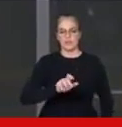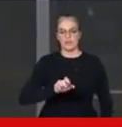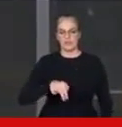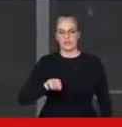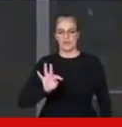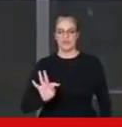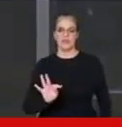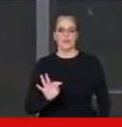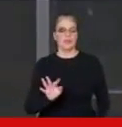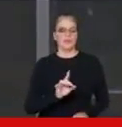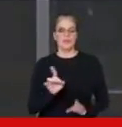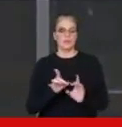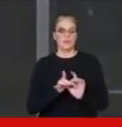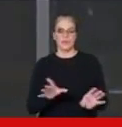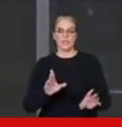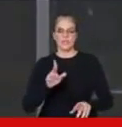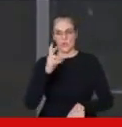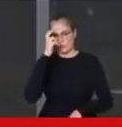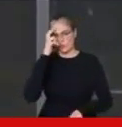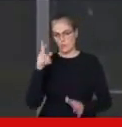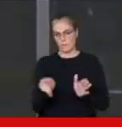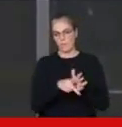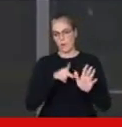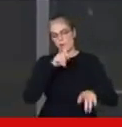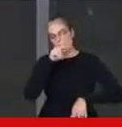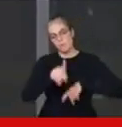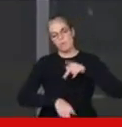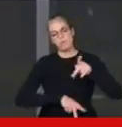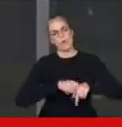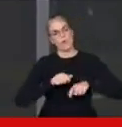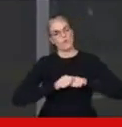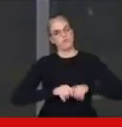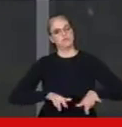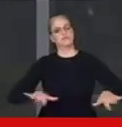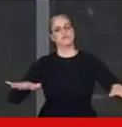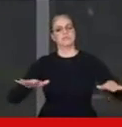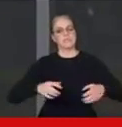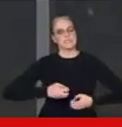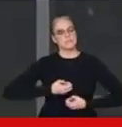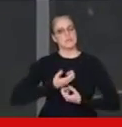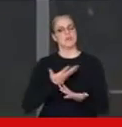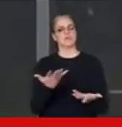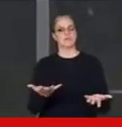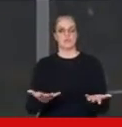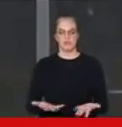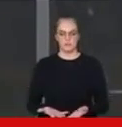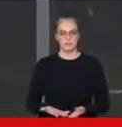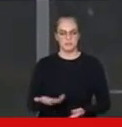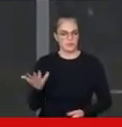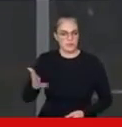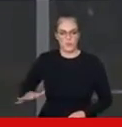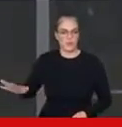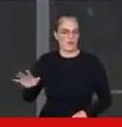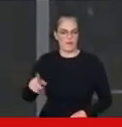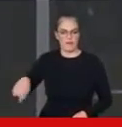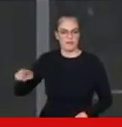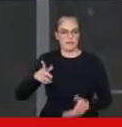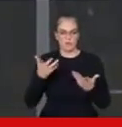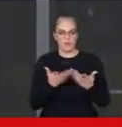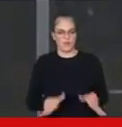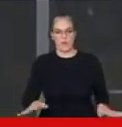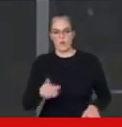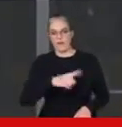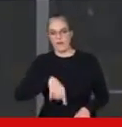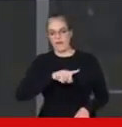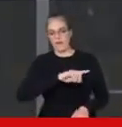povo brasileiro, para que os artistas não pudessem eles se expressarem. Mas os artistas que eles não queriam que se expressassem